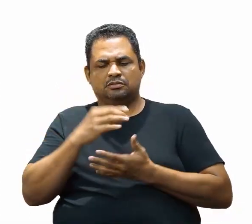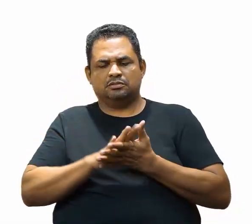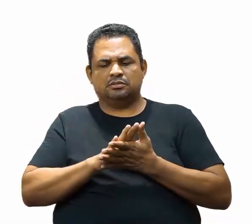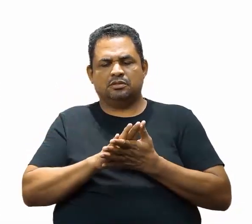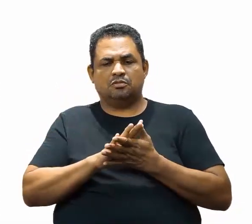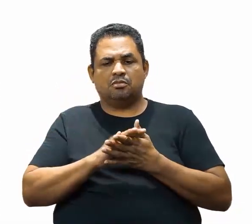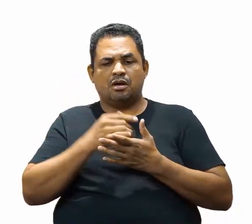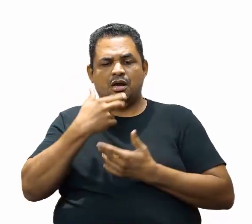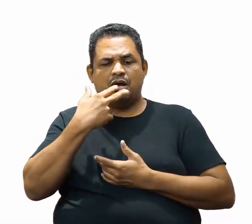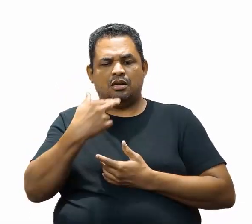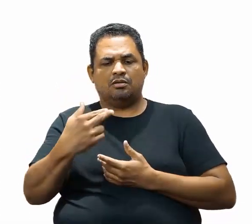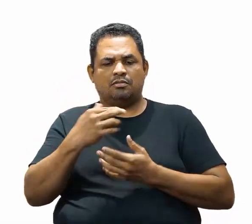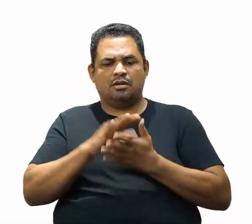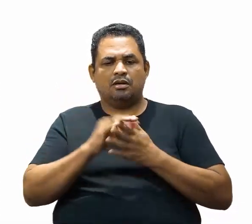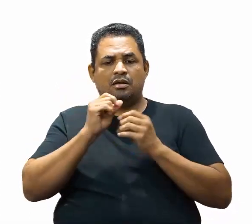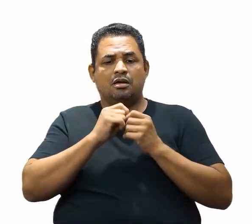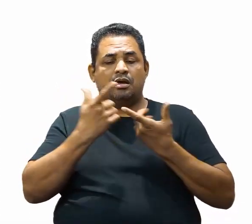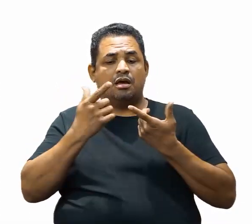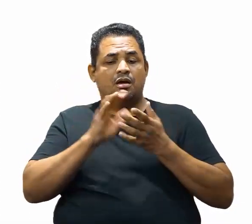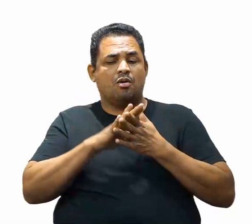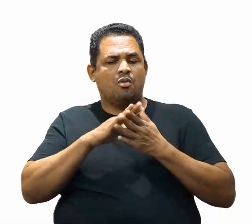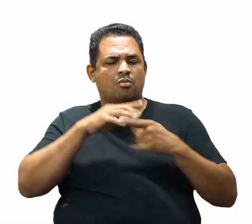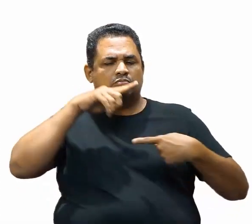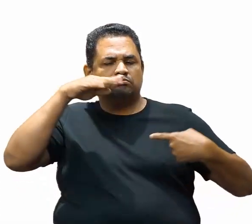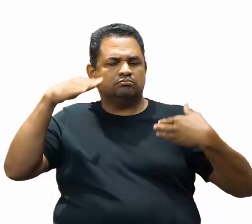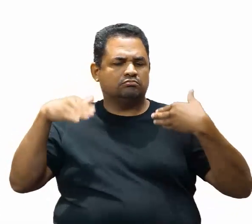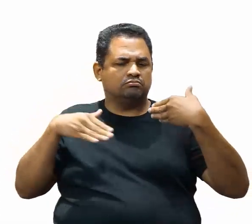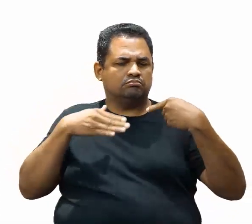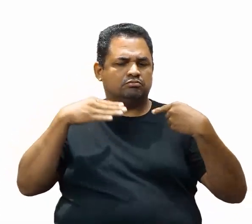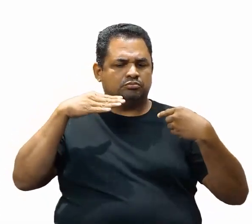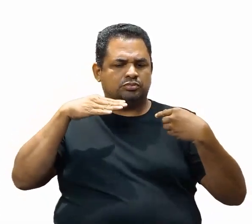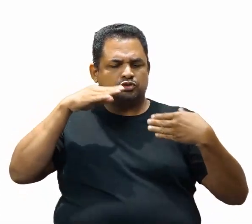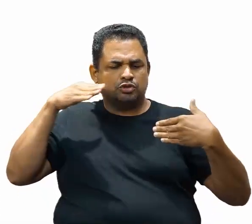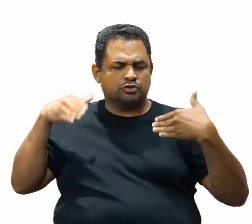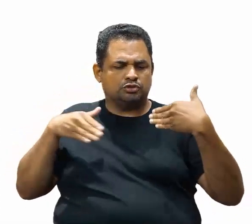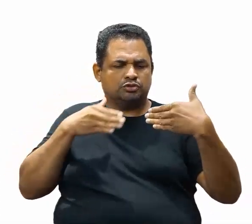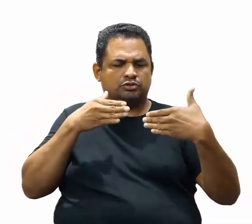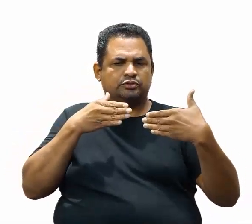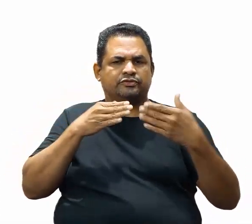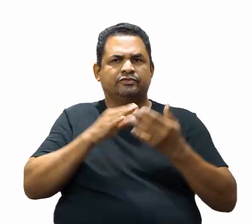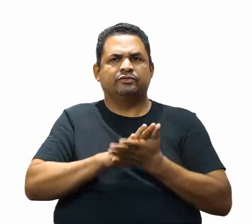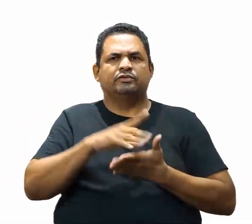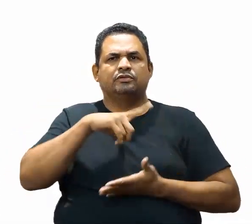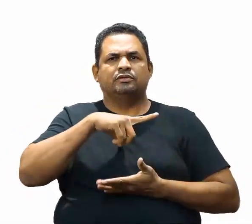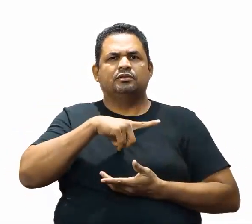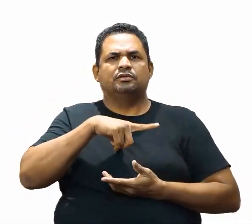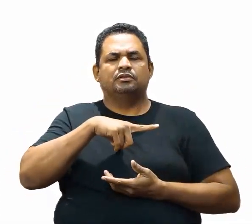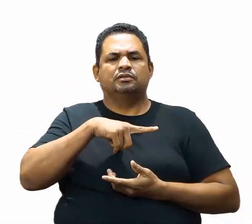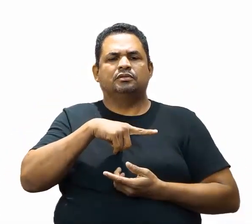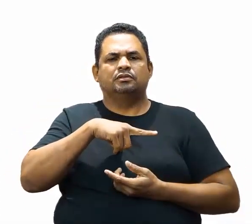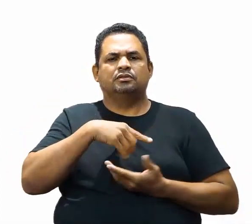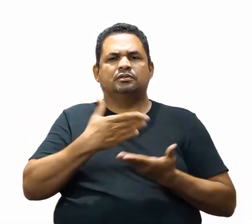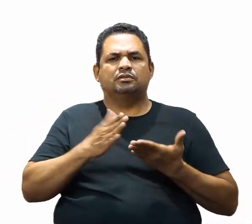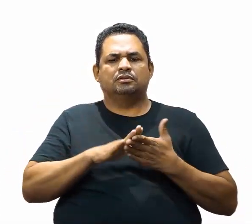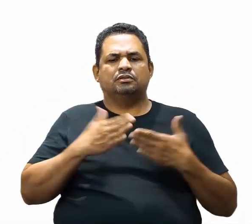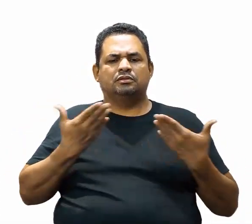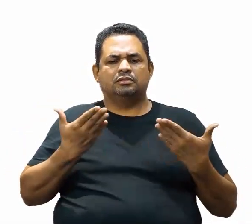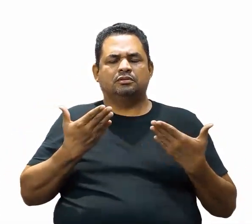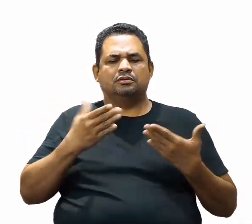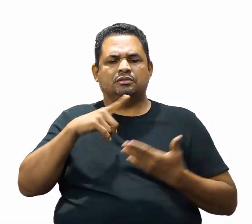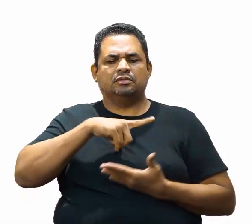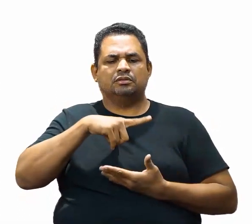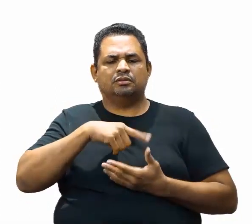e objetiva. Então, a gente pode perceber aqui no uso do neutro, do lo, como fica mais fácil essa